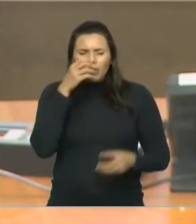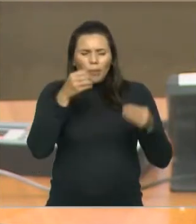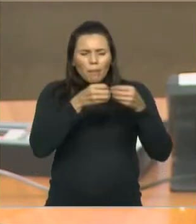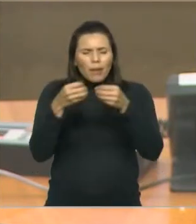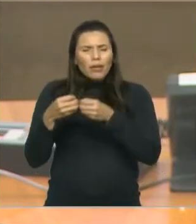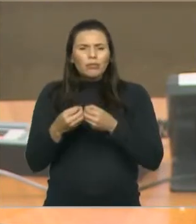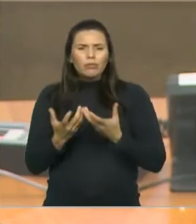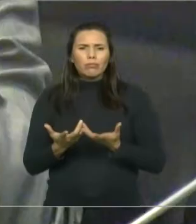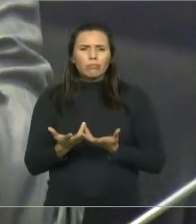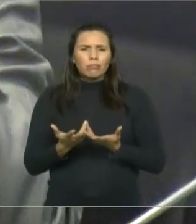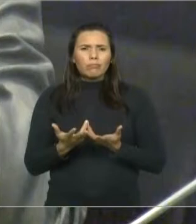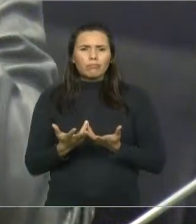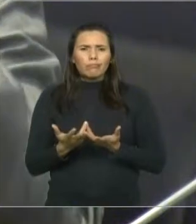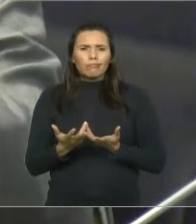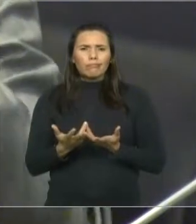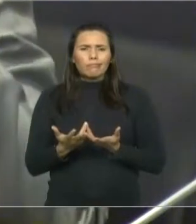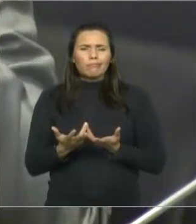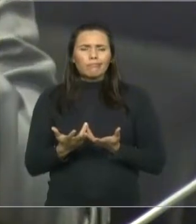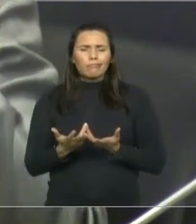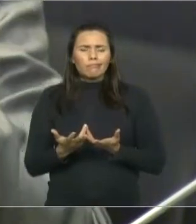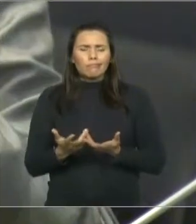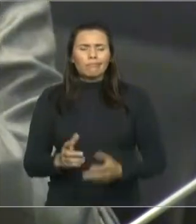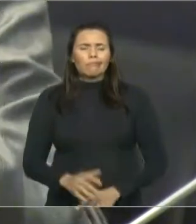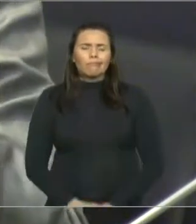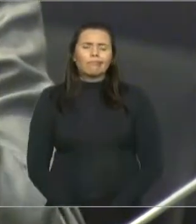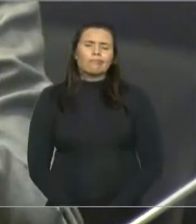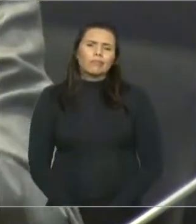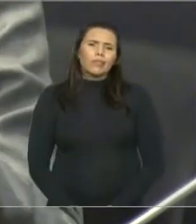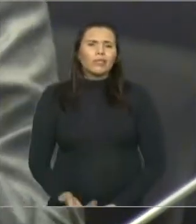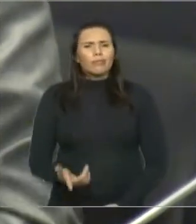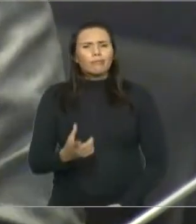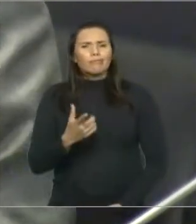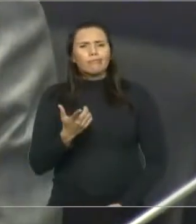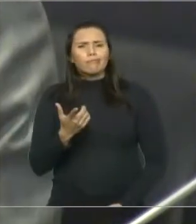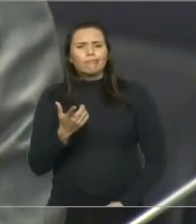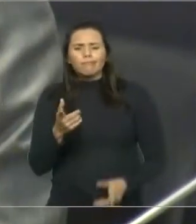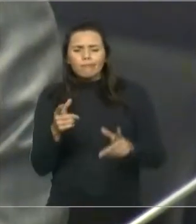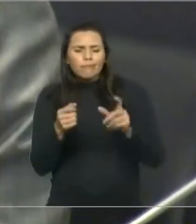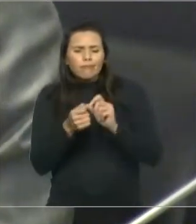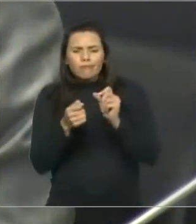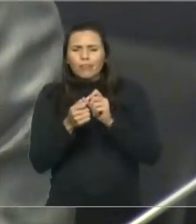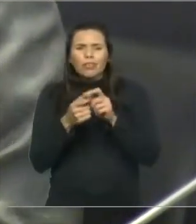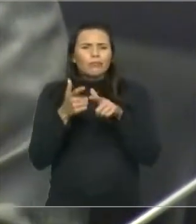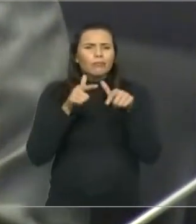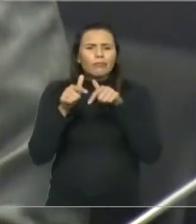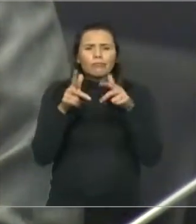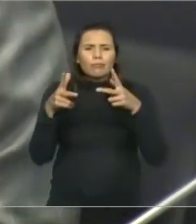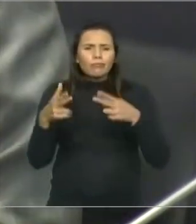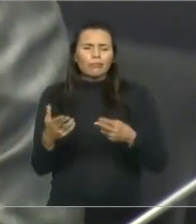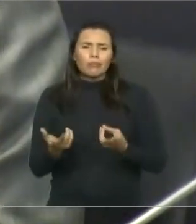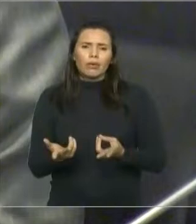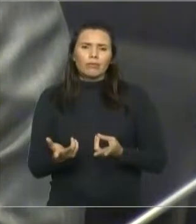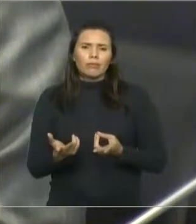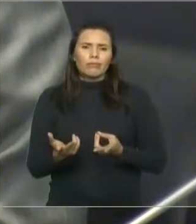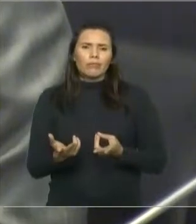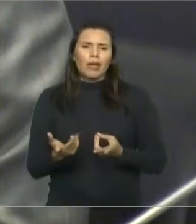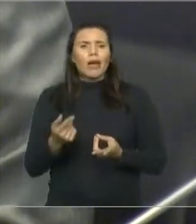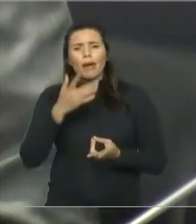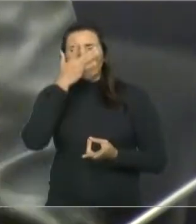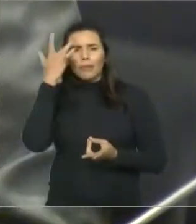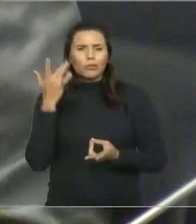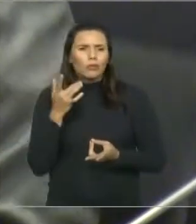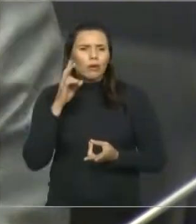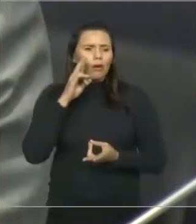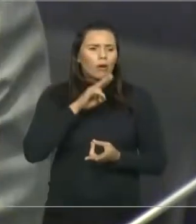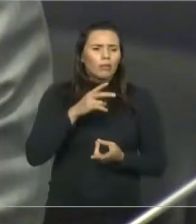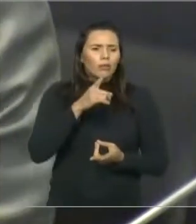possível resolver o seu problema ali pertinho de sua casa. Se a gente pensasse a saúde de maneira regional, era possível. Então, a gente